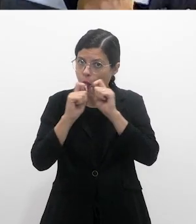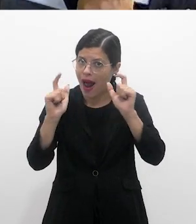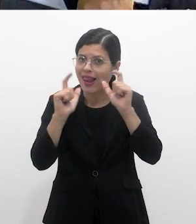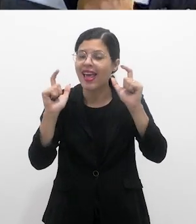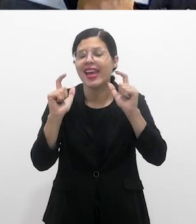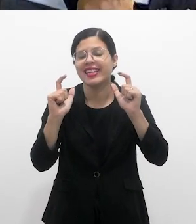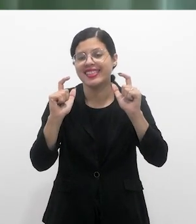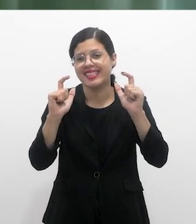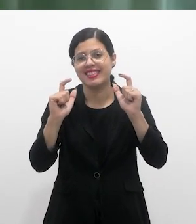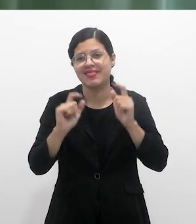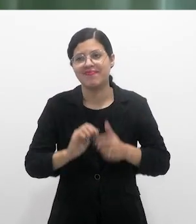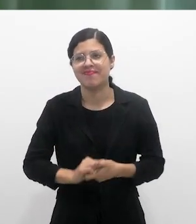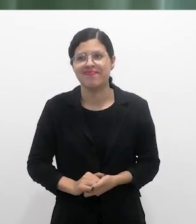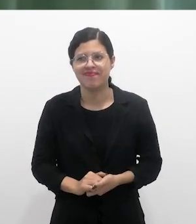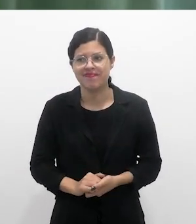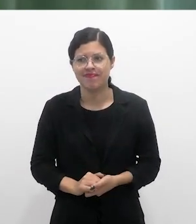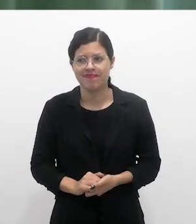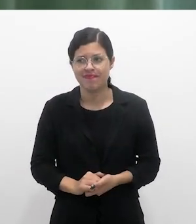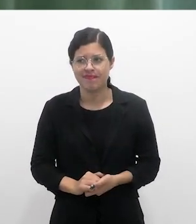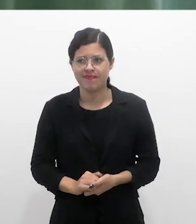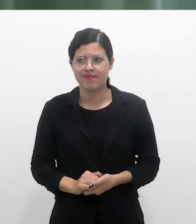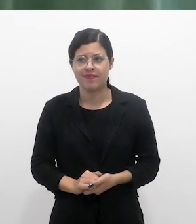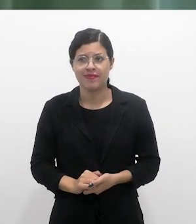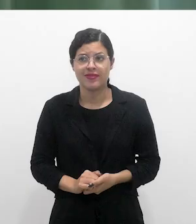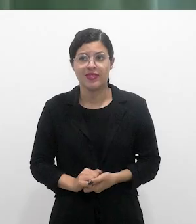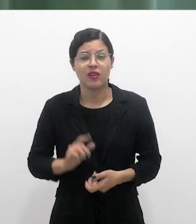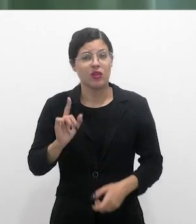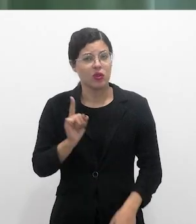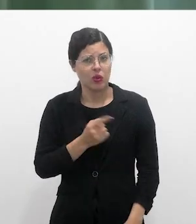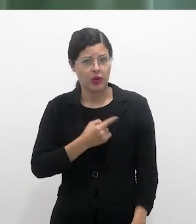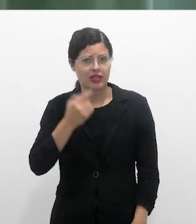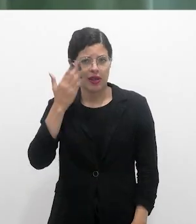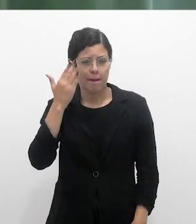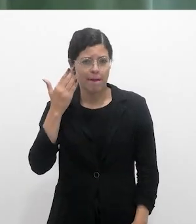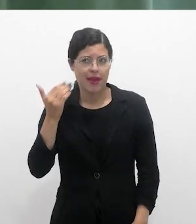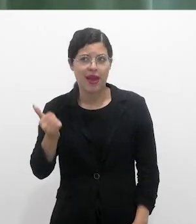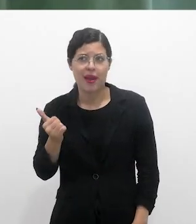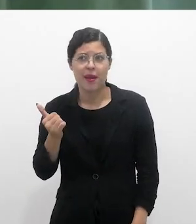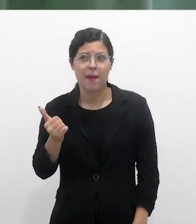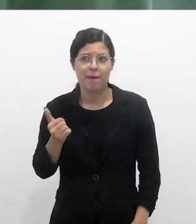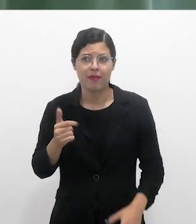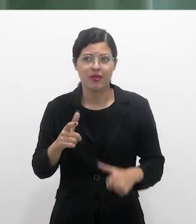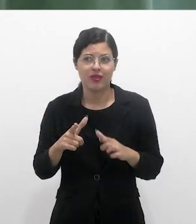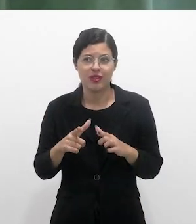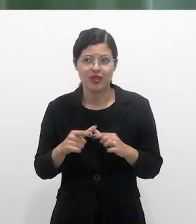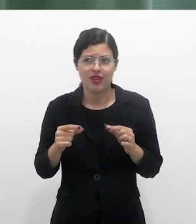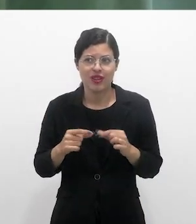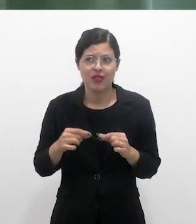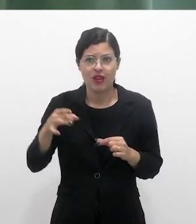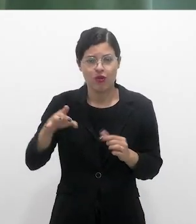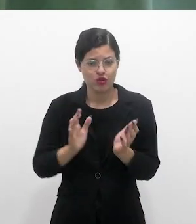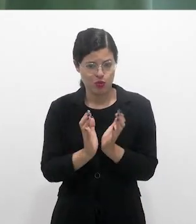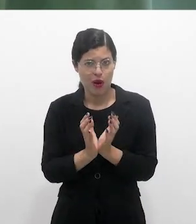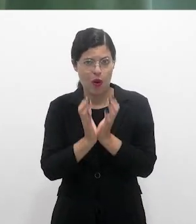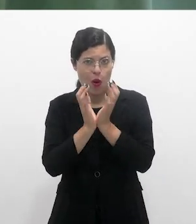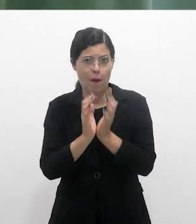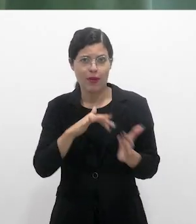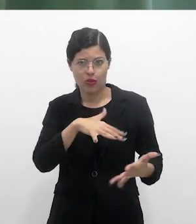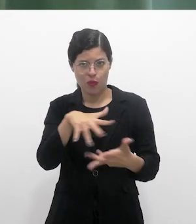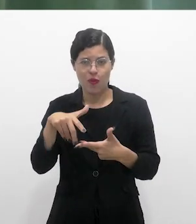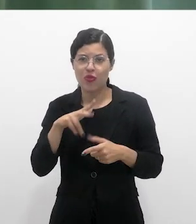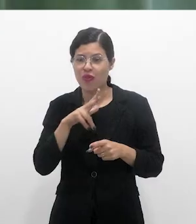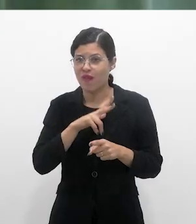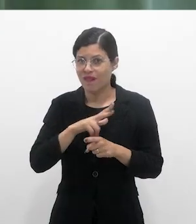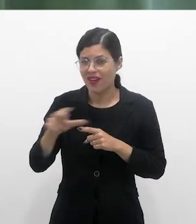Fica um alerta que a gente sabe que o Japão, na última Copa do Mundo, ganhou